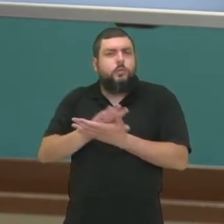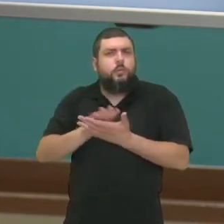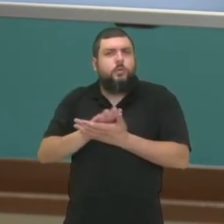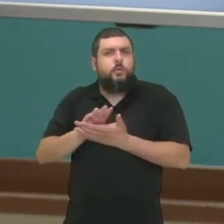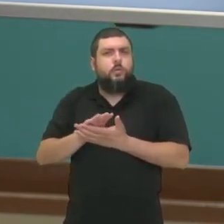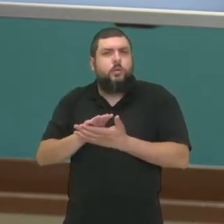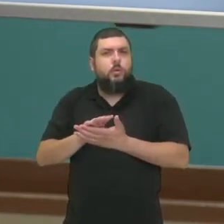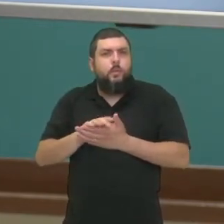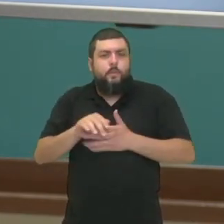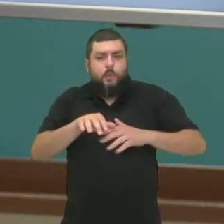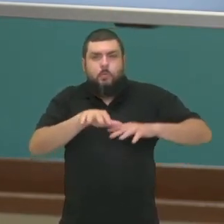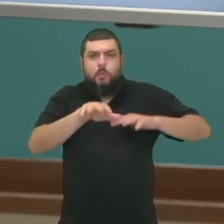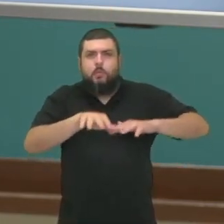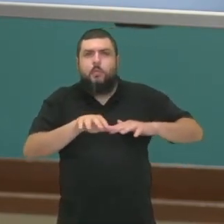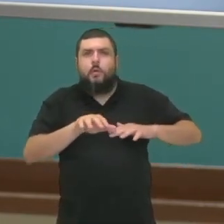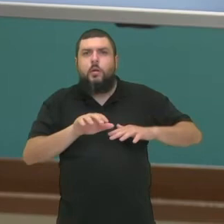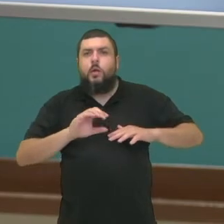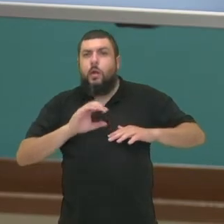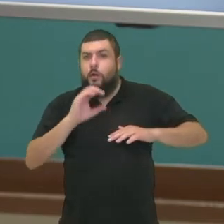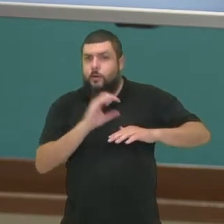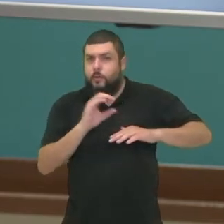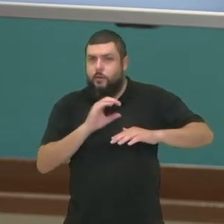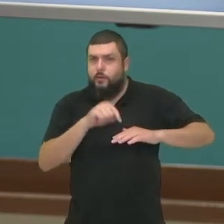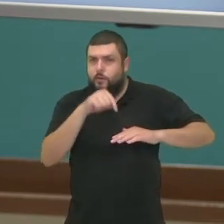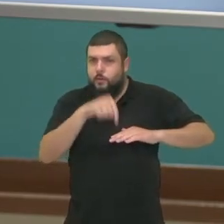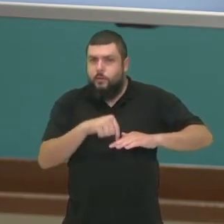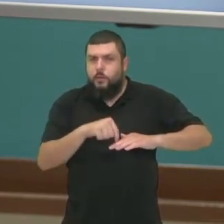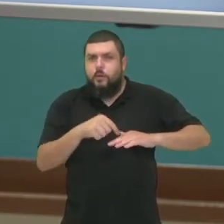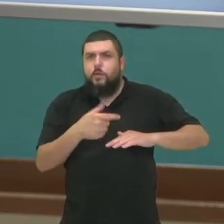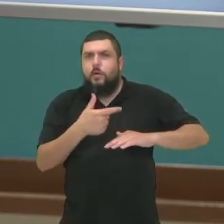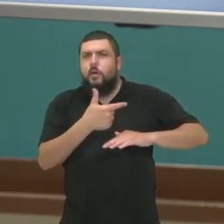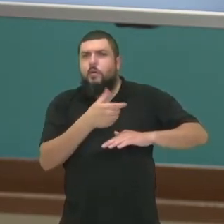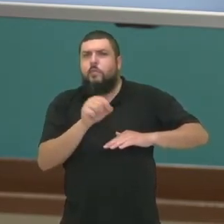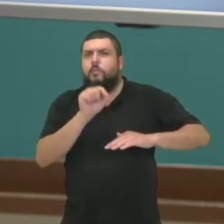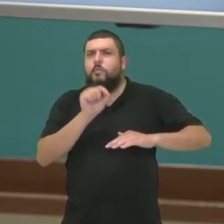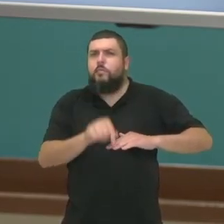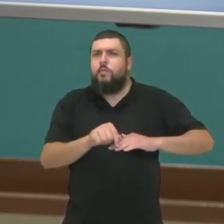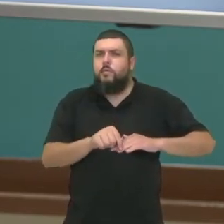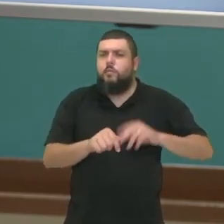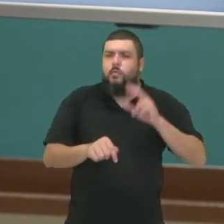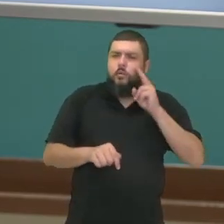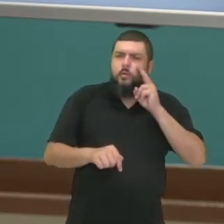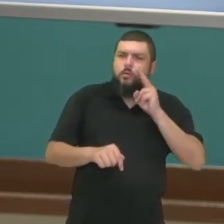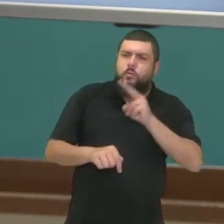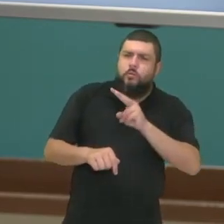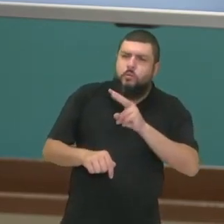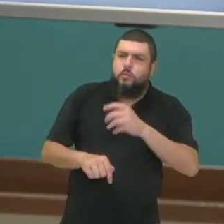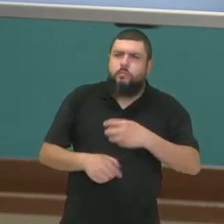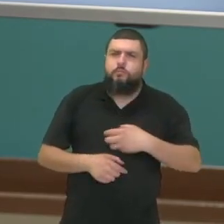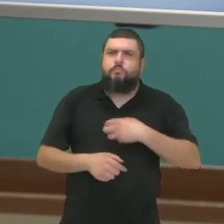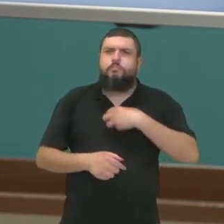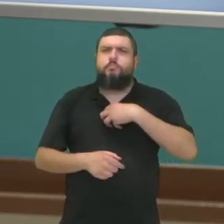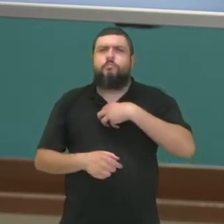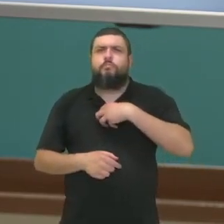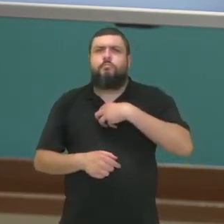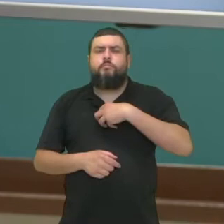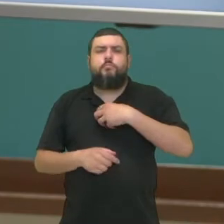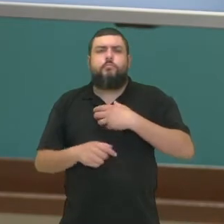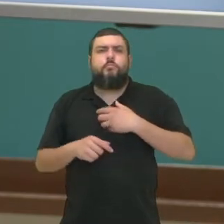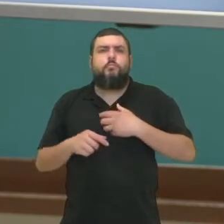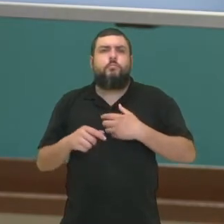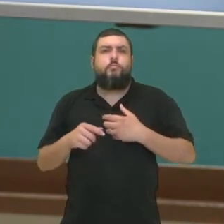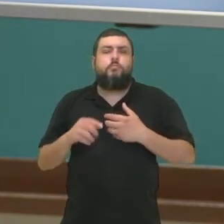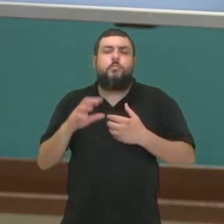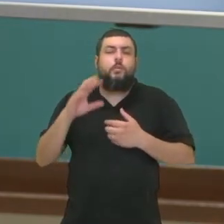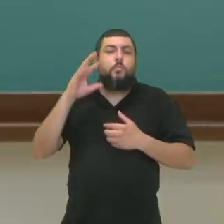mil soldados cartagineses, mas ele preferiu não atingir, ou melhor, não atacar a cidade de Roma. Diz